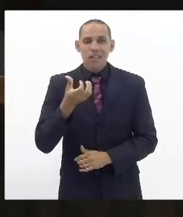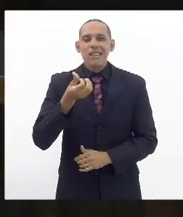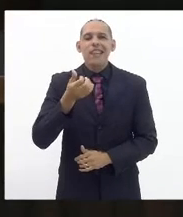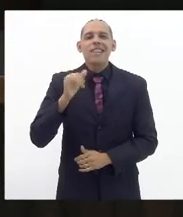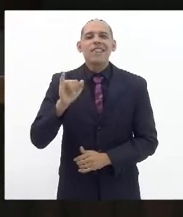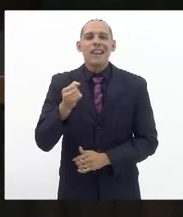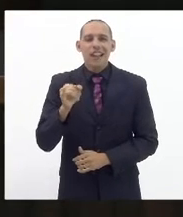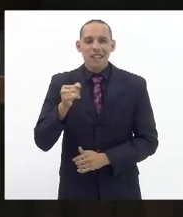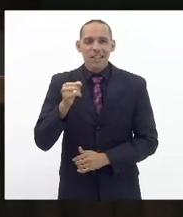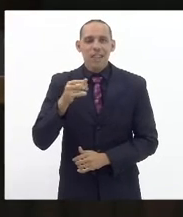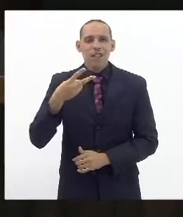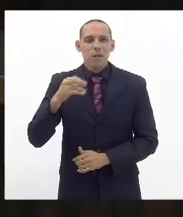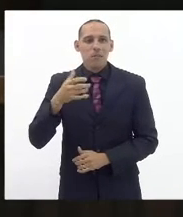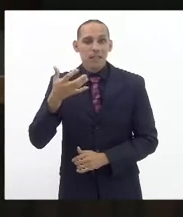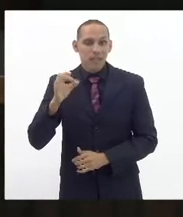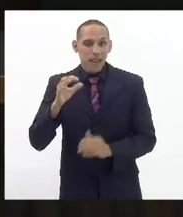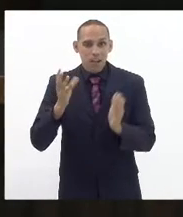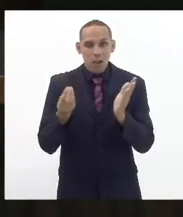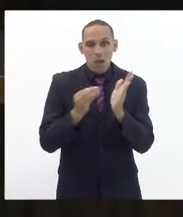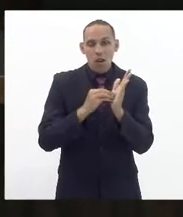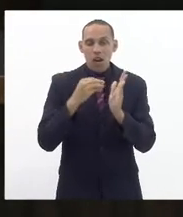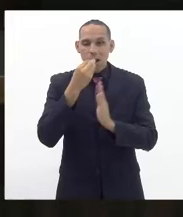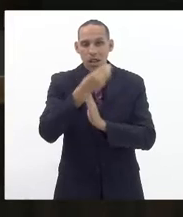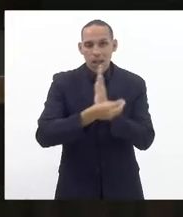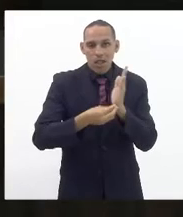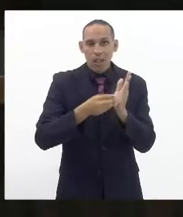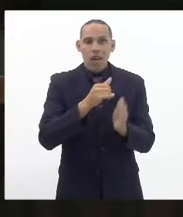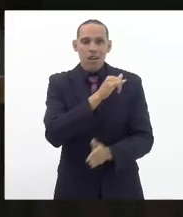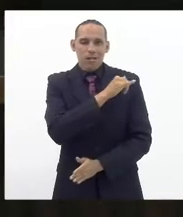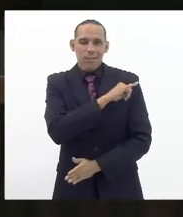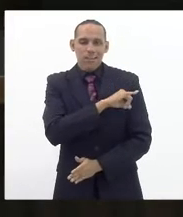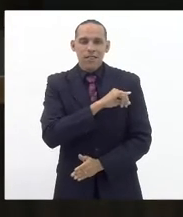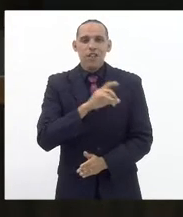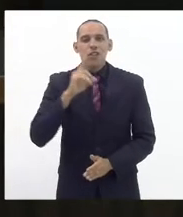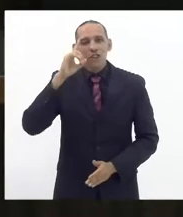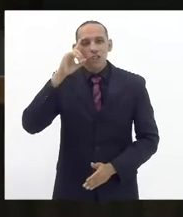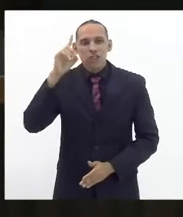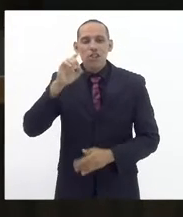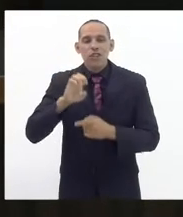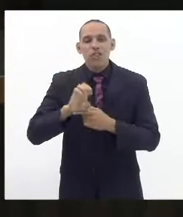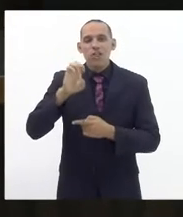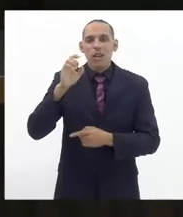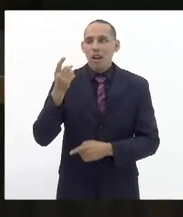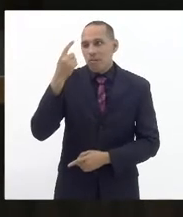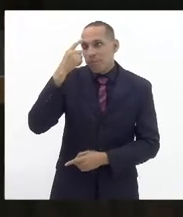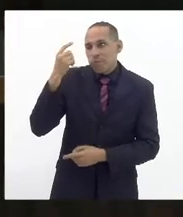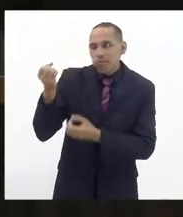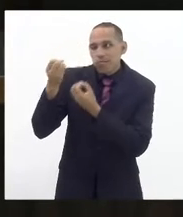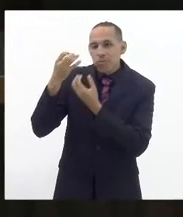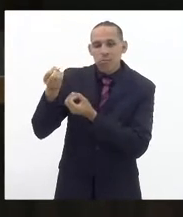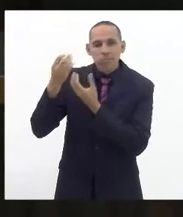para instituir no calendário oficial do Estado do Rio de Janeiro o Dia Estadual de Conscientização